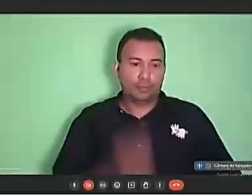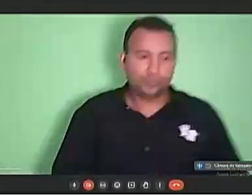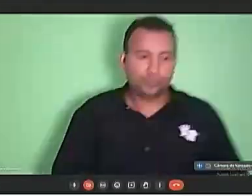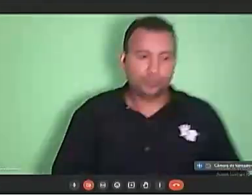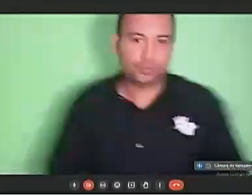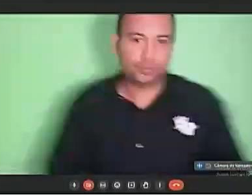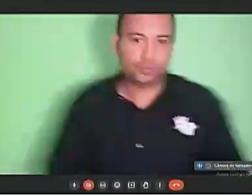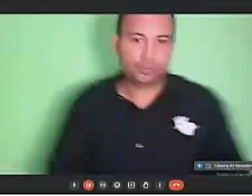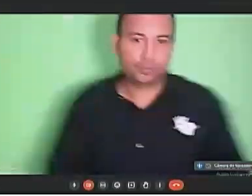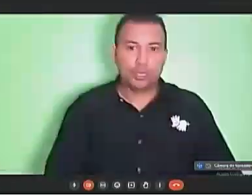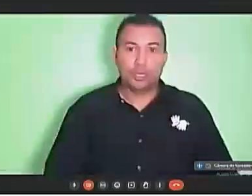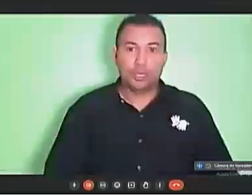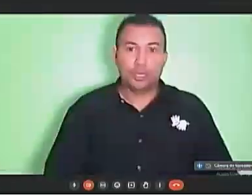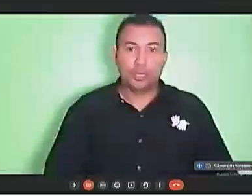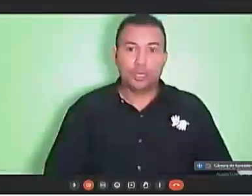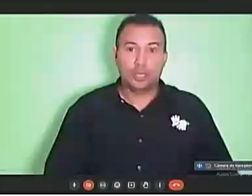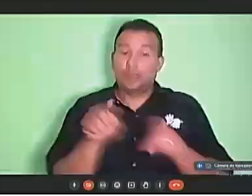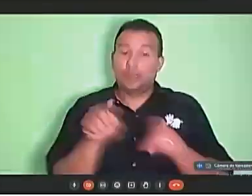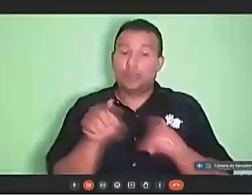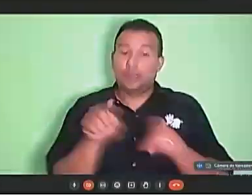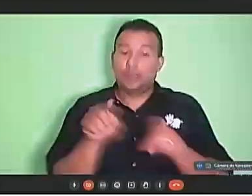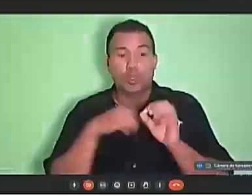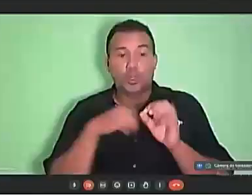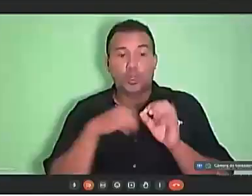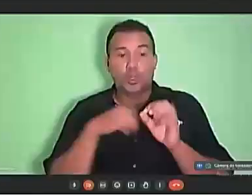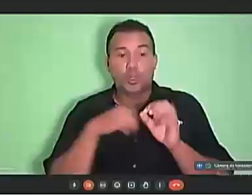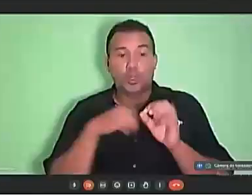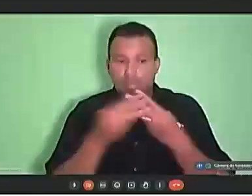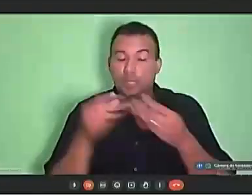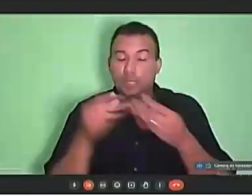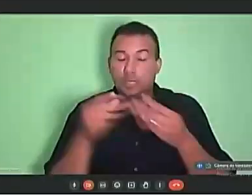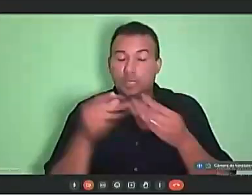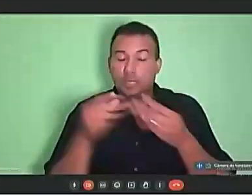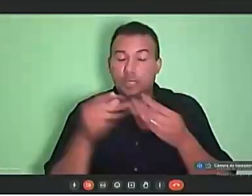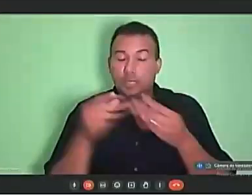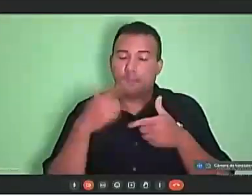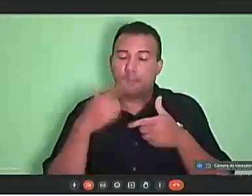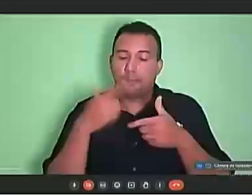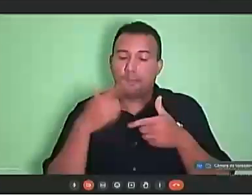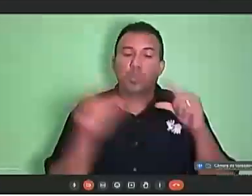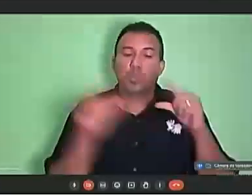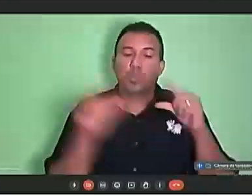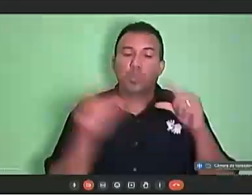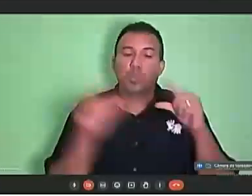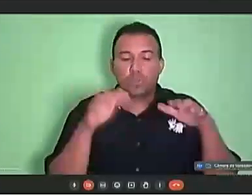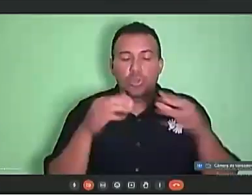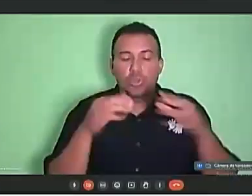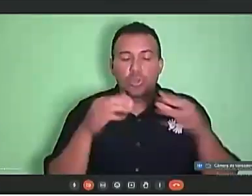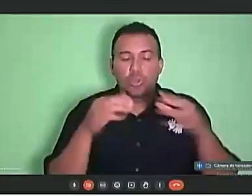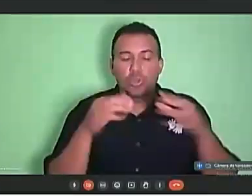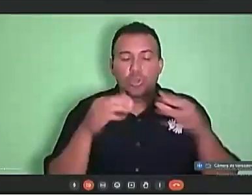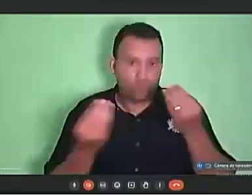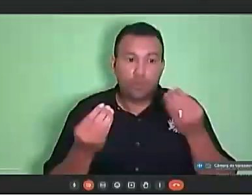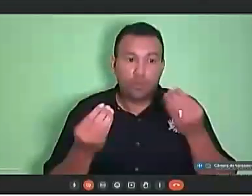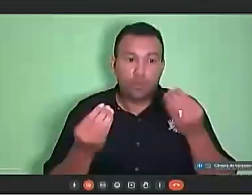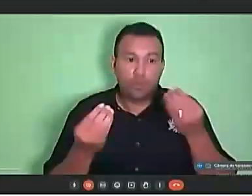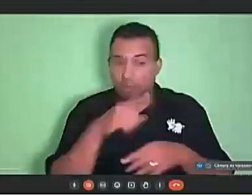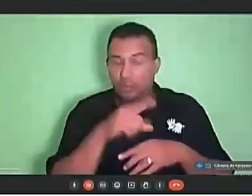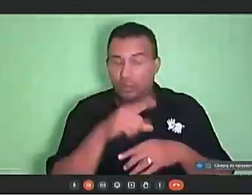slide para vocês sentirem um pouco a problemática que é reduzir as enchentes aqui nas cidades. Esse gráfico aqui, ele